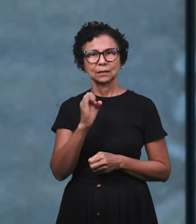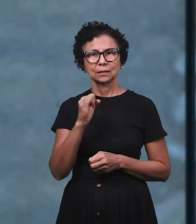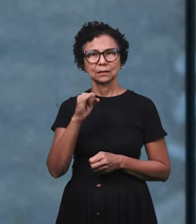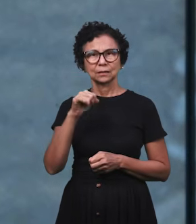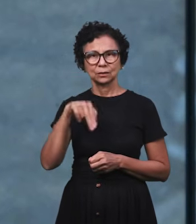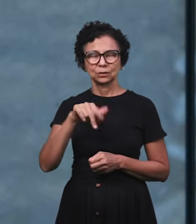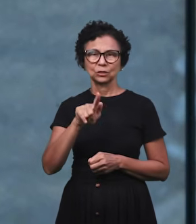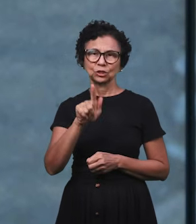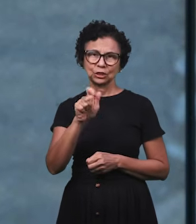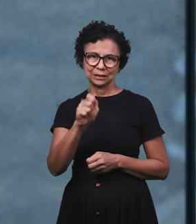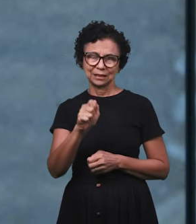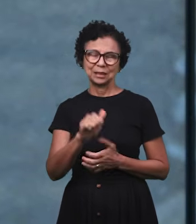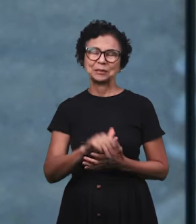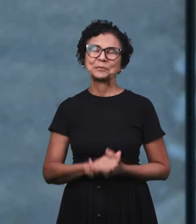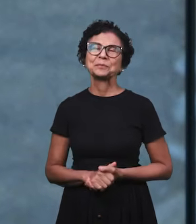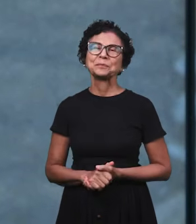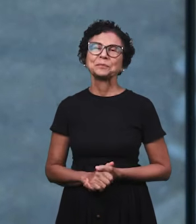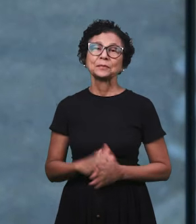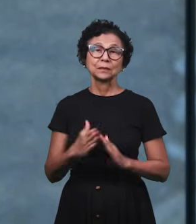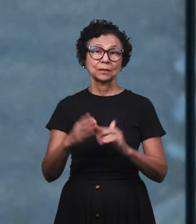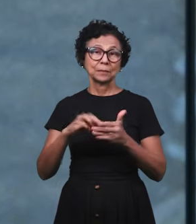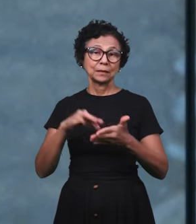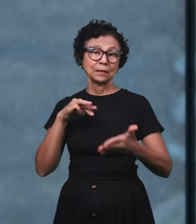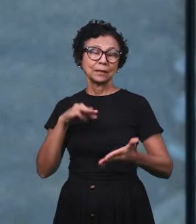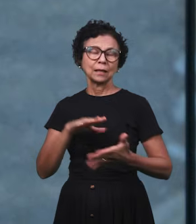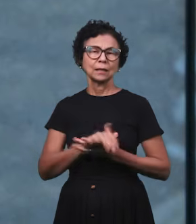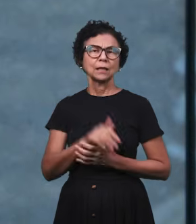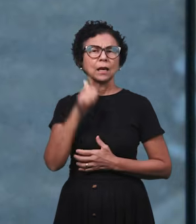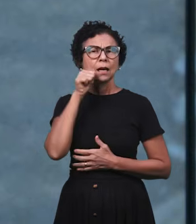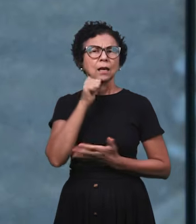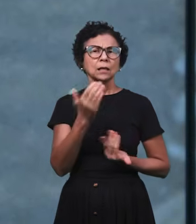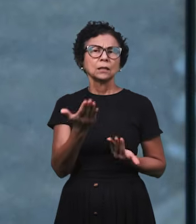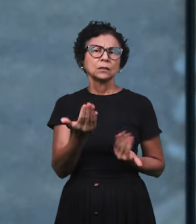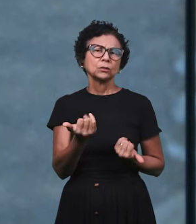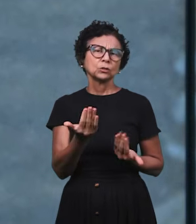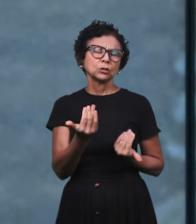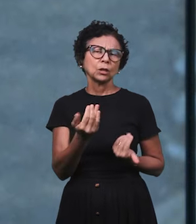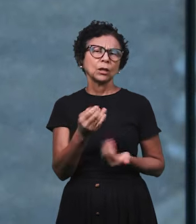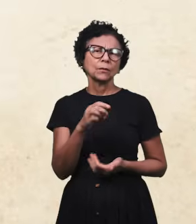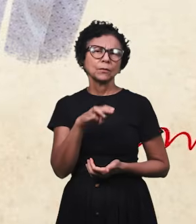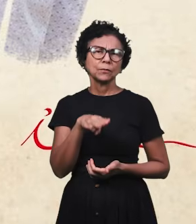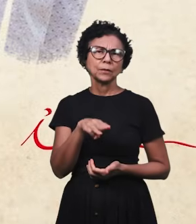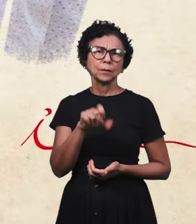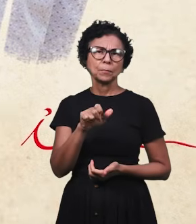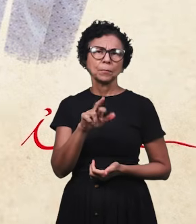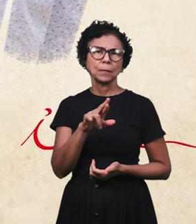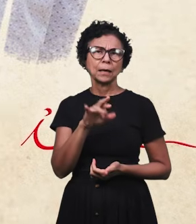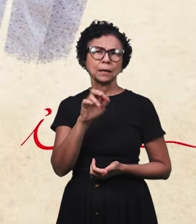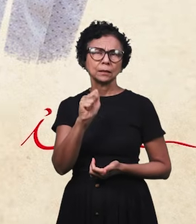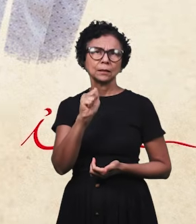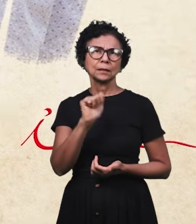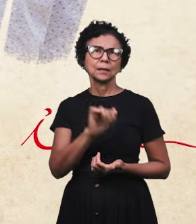Rodrigues Ribeiro Cabral. E ela vai fazer uma pergunta. Fala, jovem.